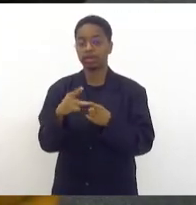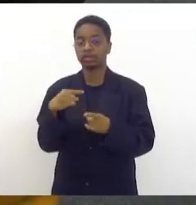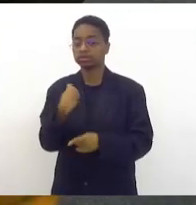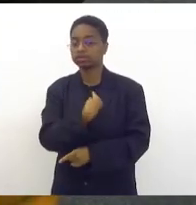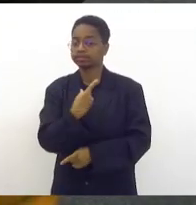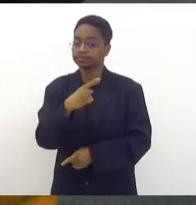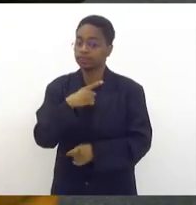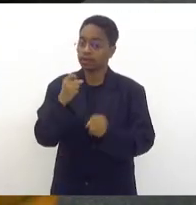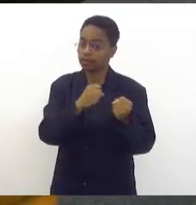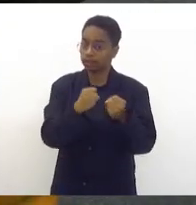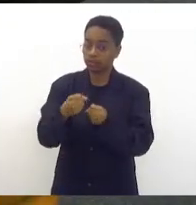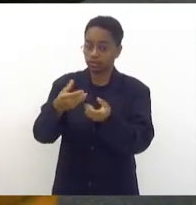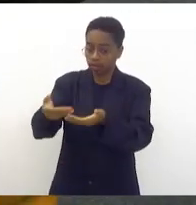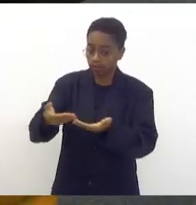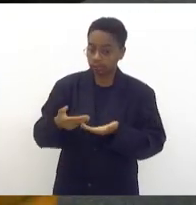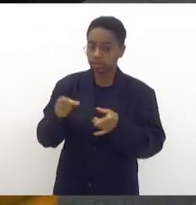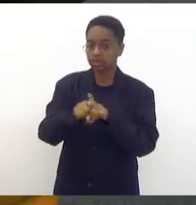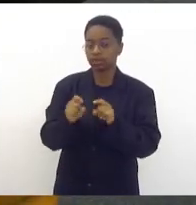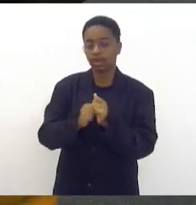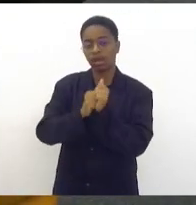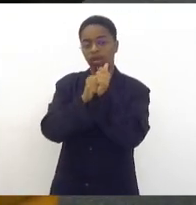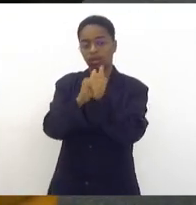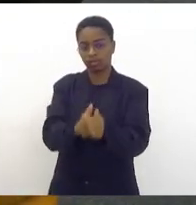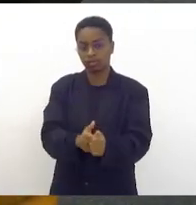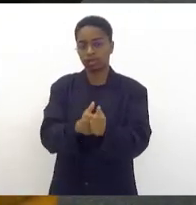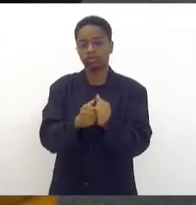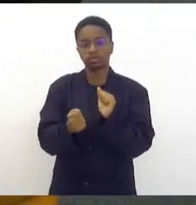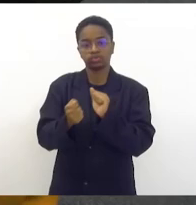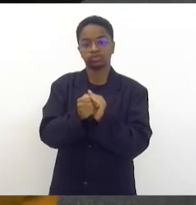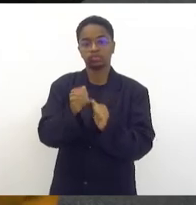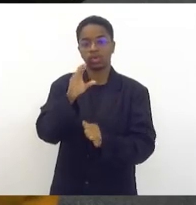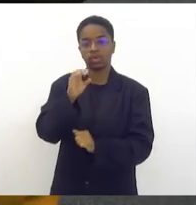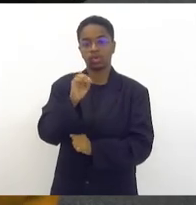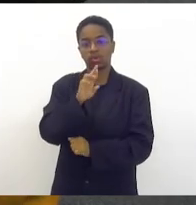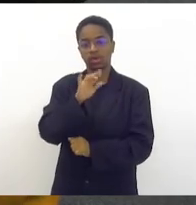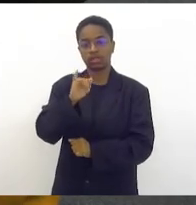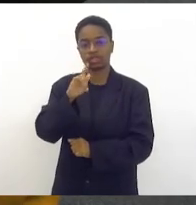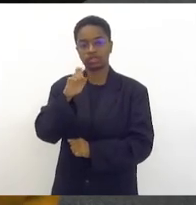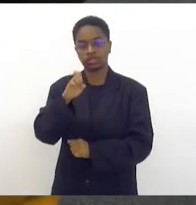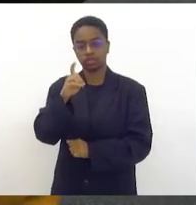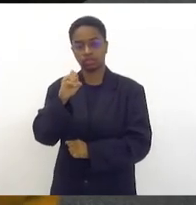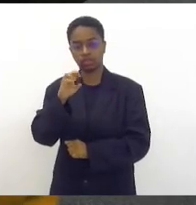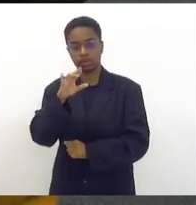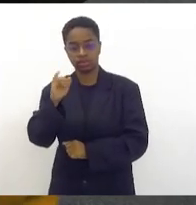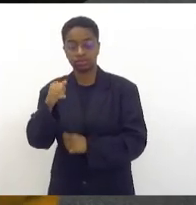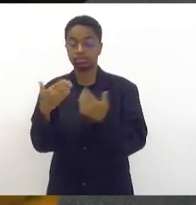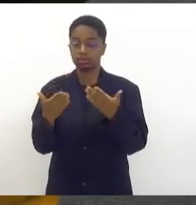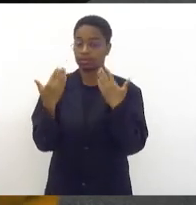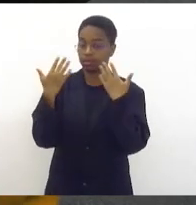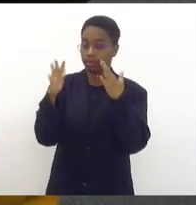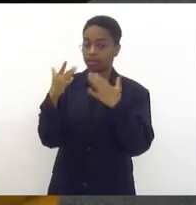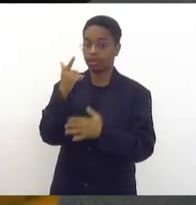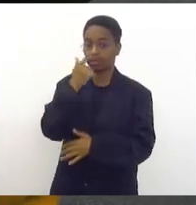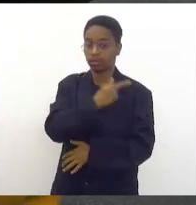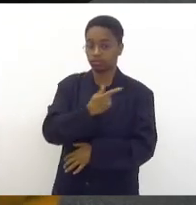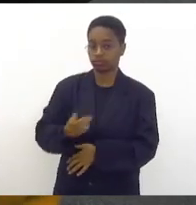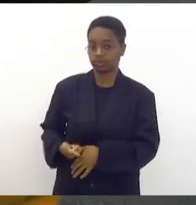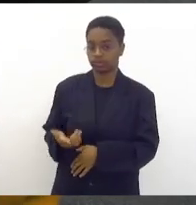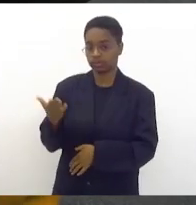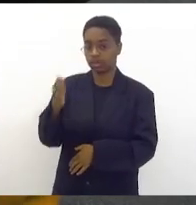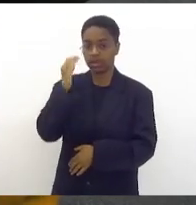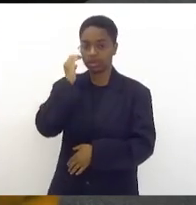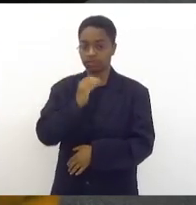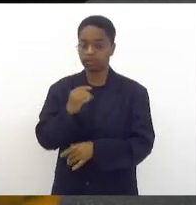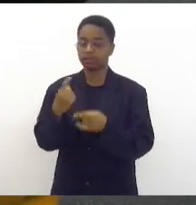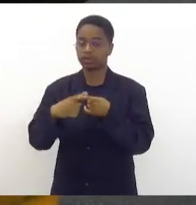poder para convocar e acompanhar com a Corregedoria. Então, eu quero parabenizar o governador Cláudio Castro, que